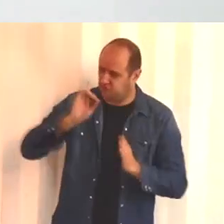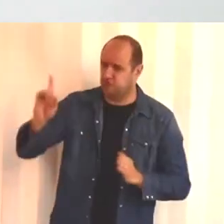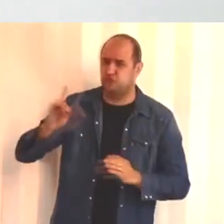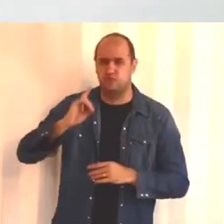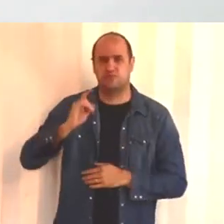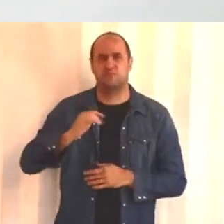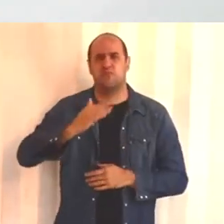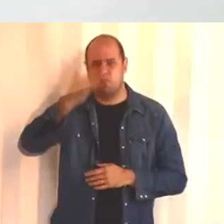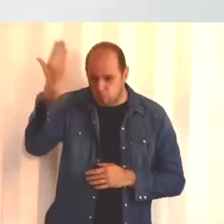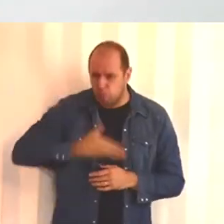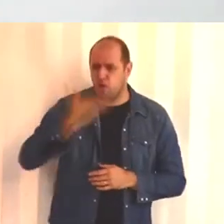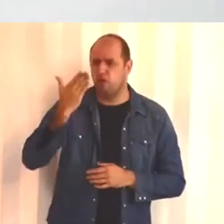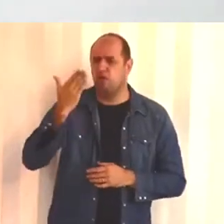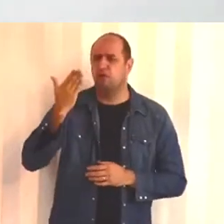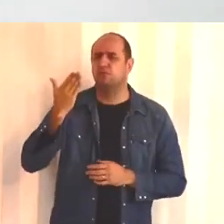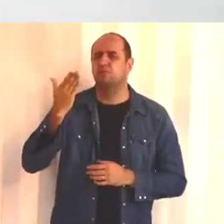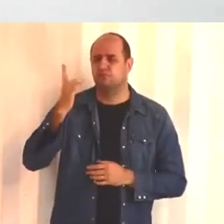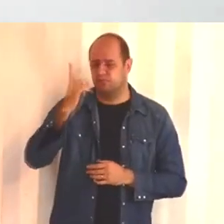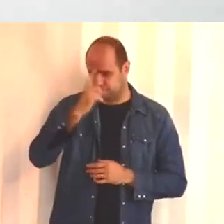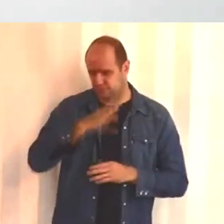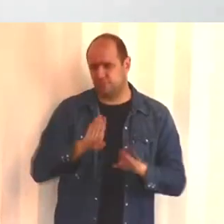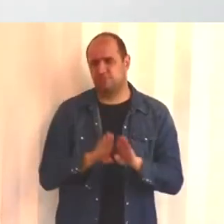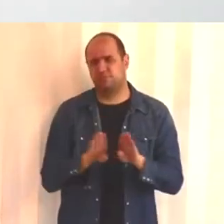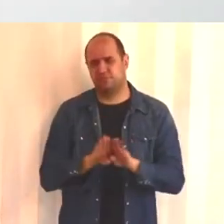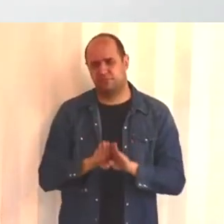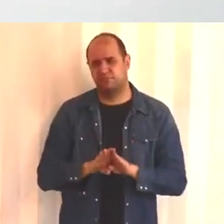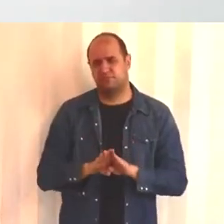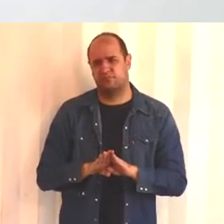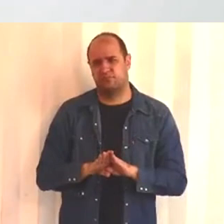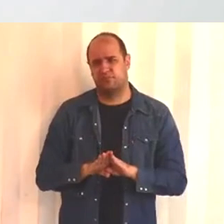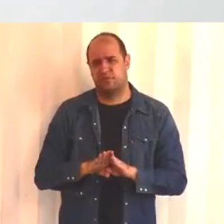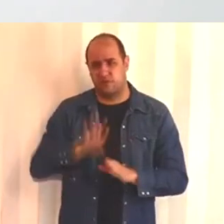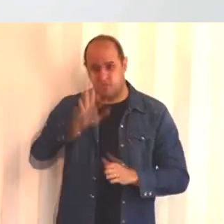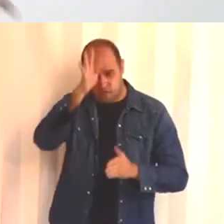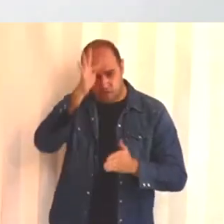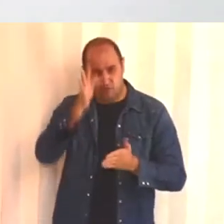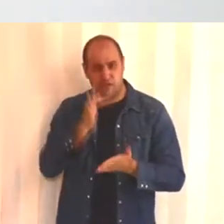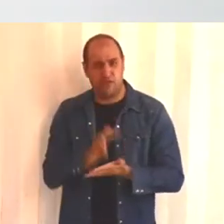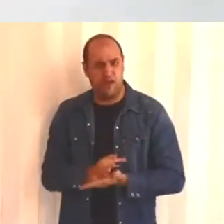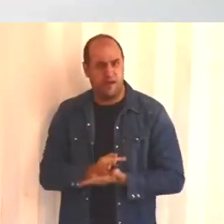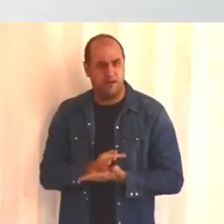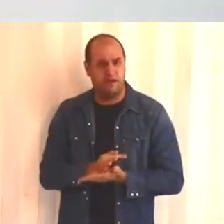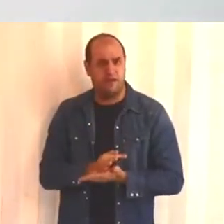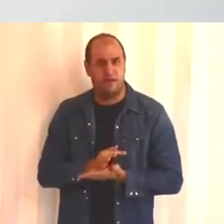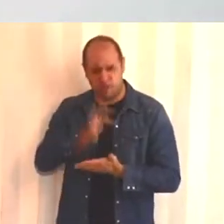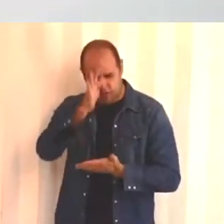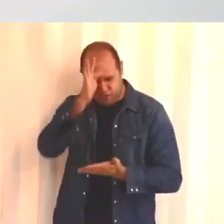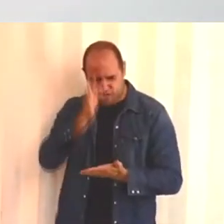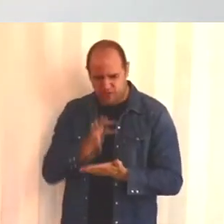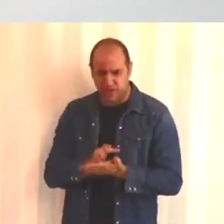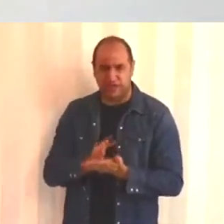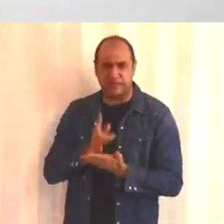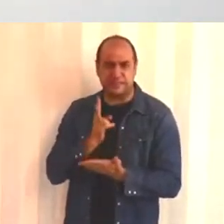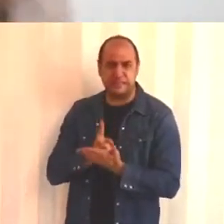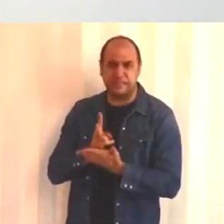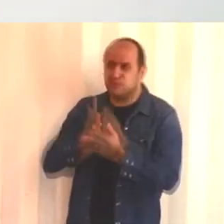provas. E isso não é masoquismo, irmãos. Isso é andar por fé. Isso é viver olhando para Ele,